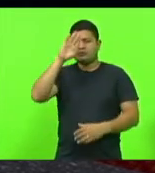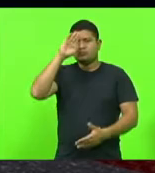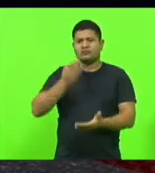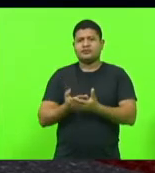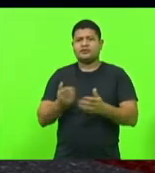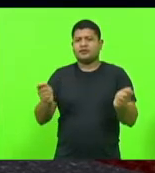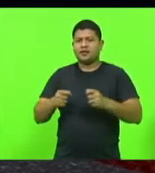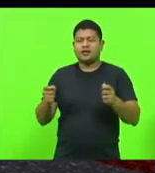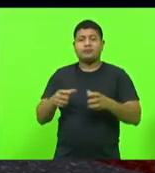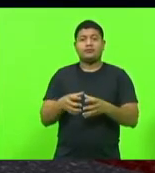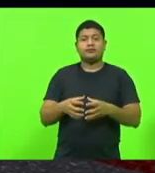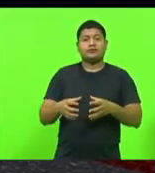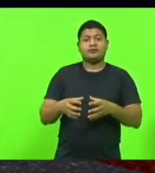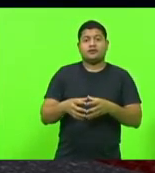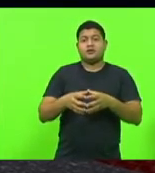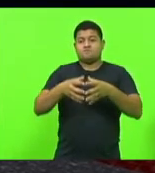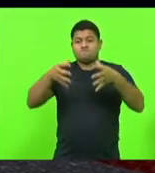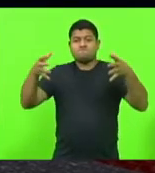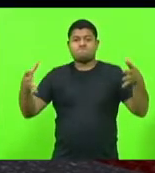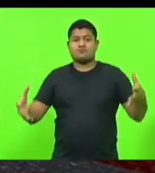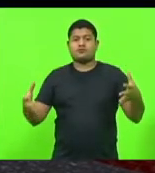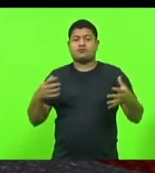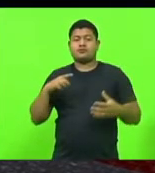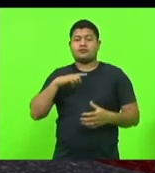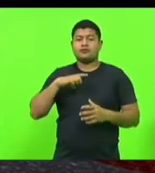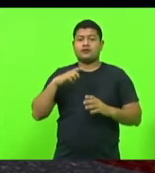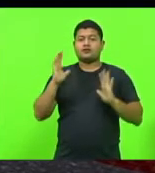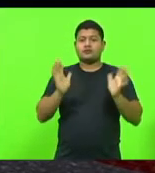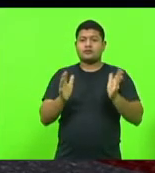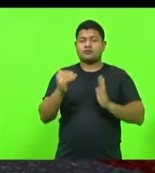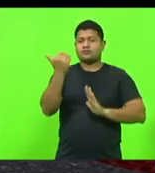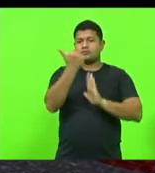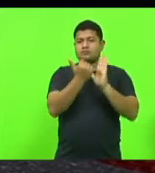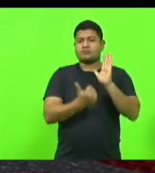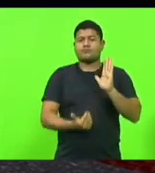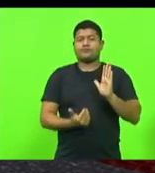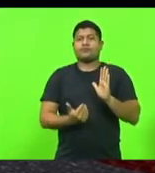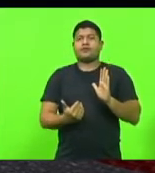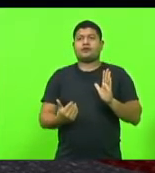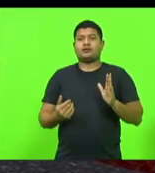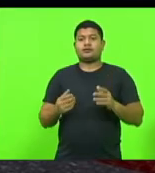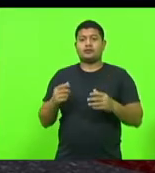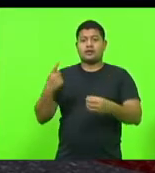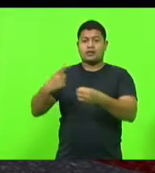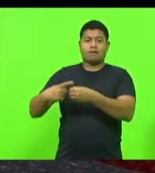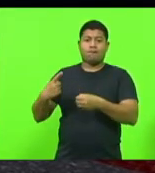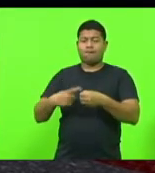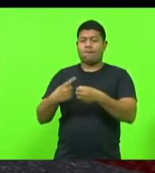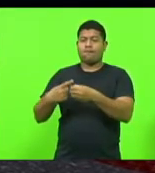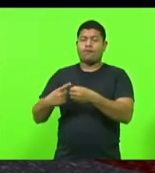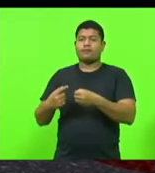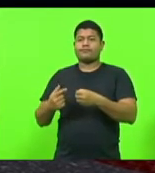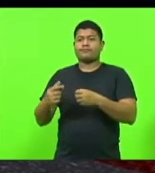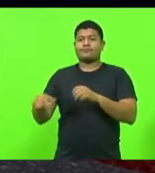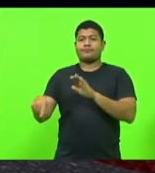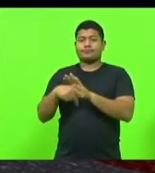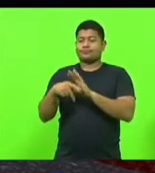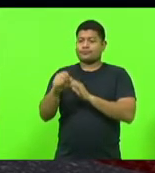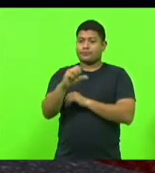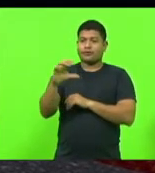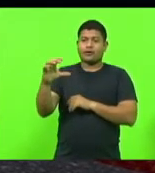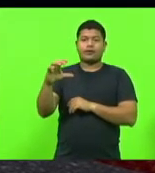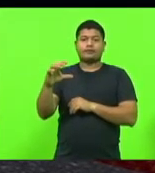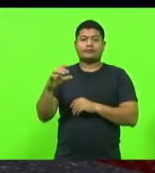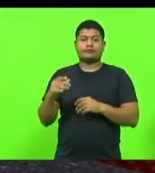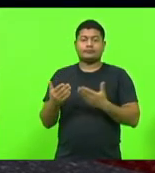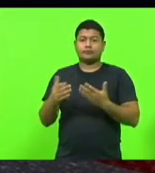expansão. Havia um programa de expansão, inclusive, para outras cidades, Santa Catarina, Concórdia seria a